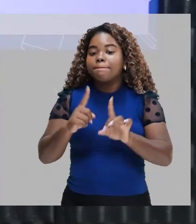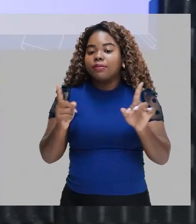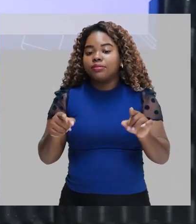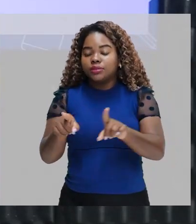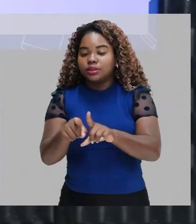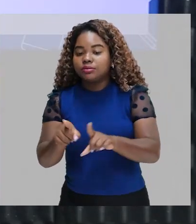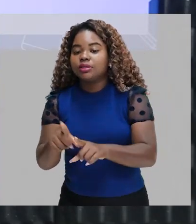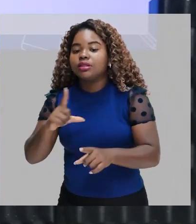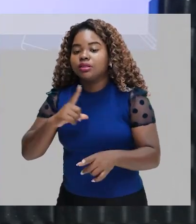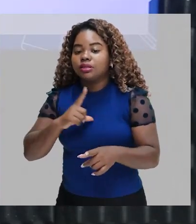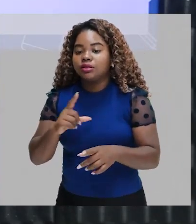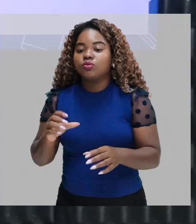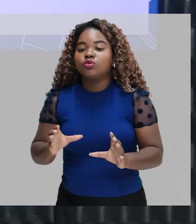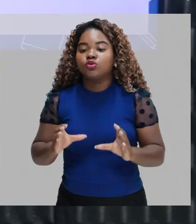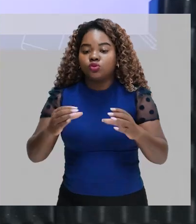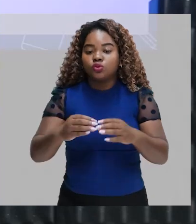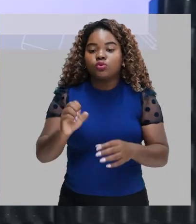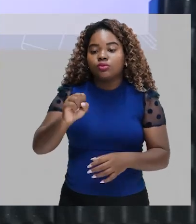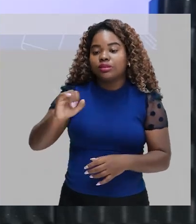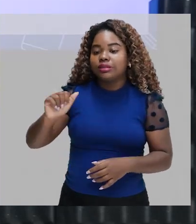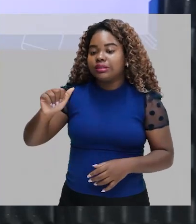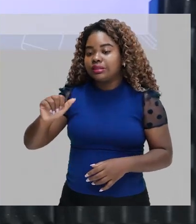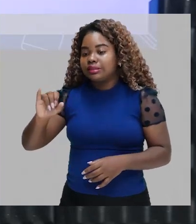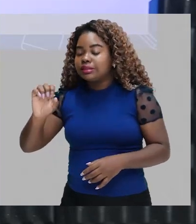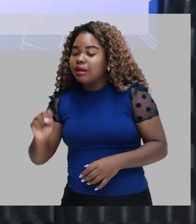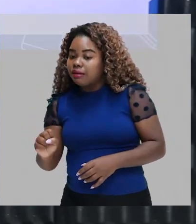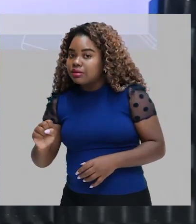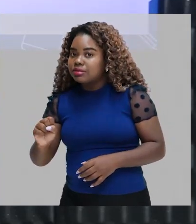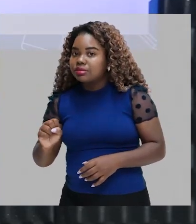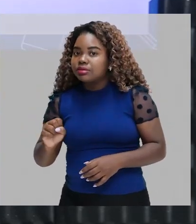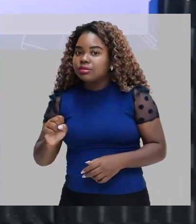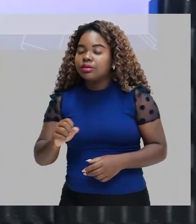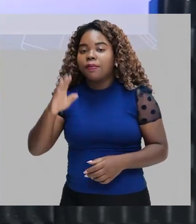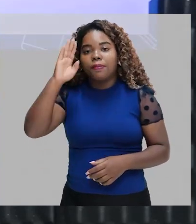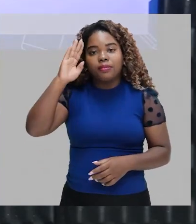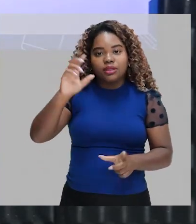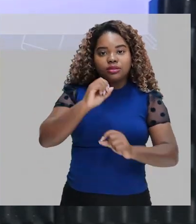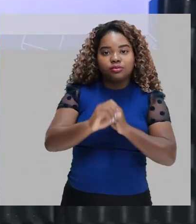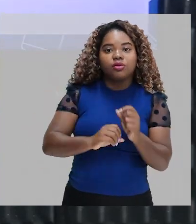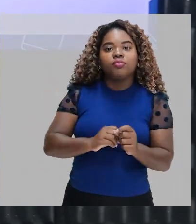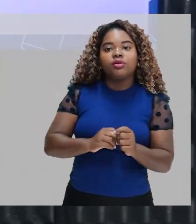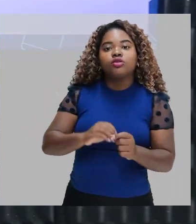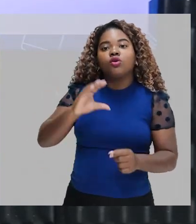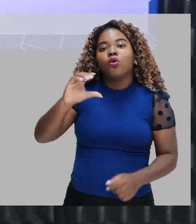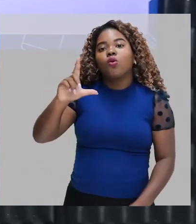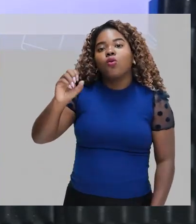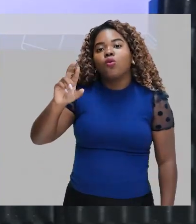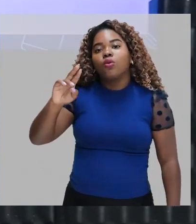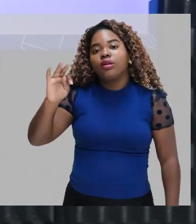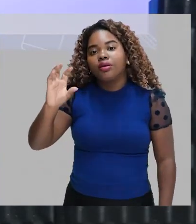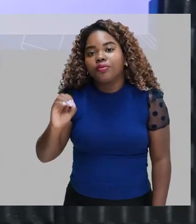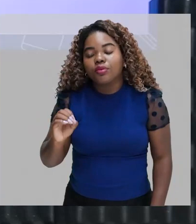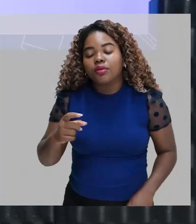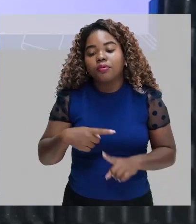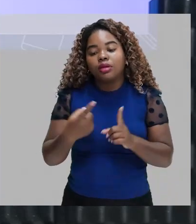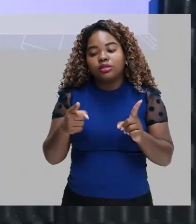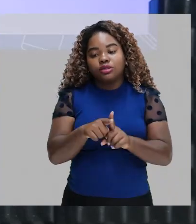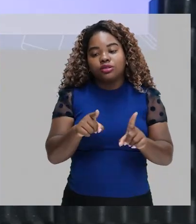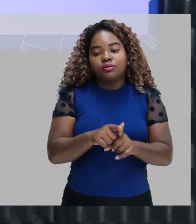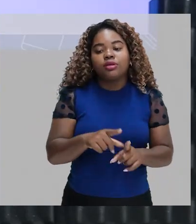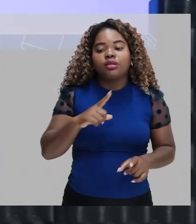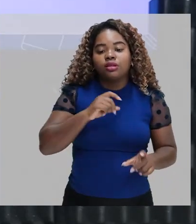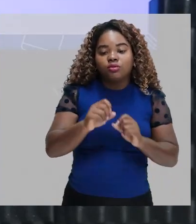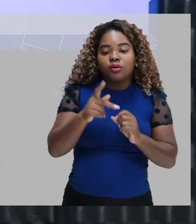minerais, certo? Basicamente, ou principalmente, o cloreto de sódio, mas também vamos ter o cloreto